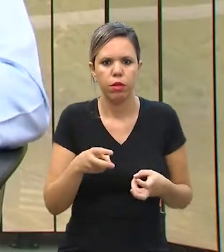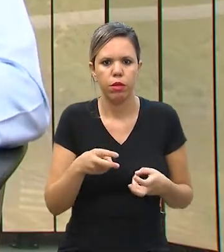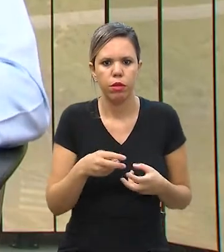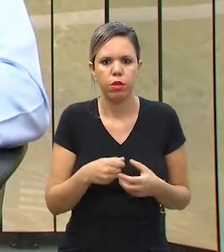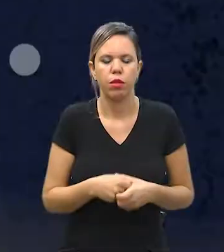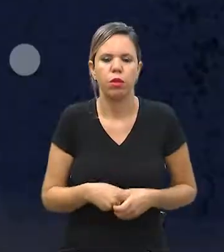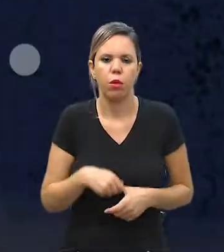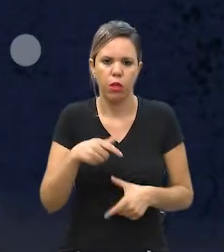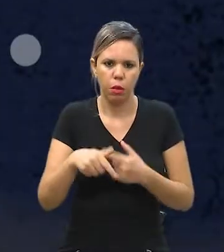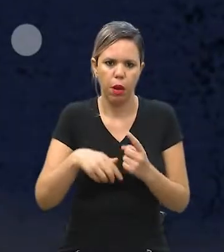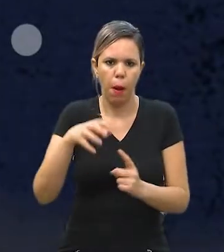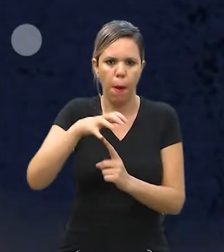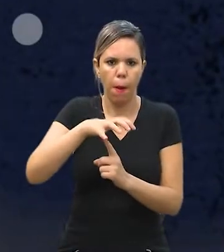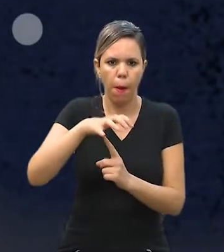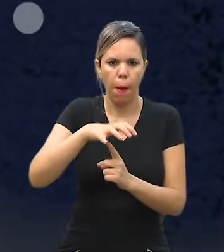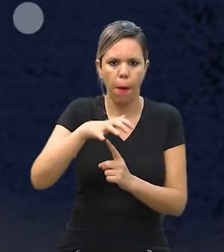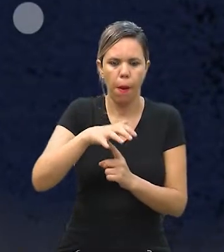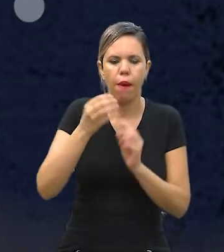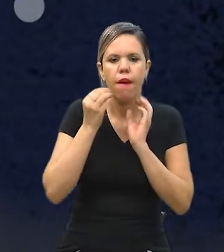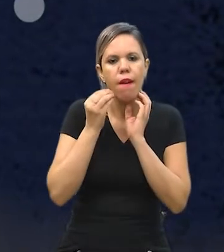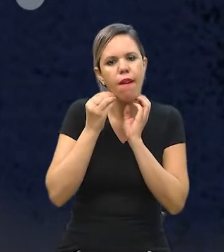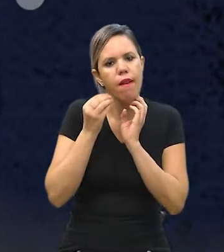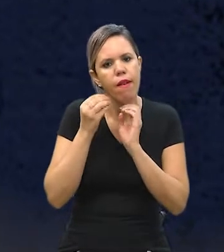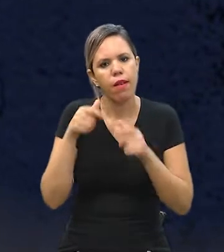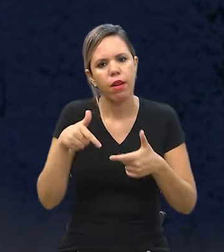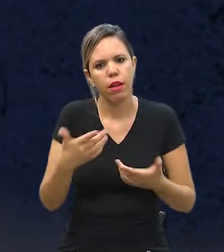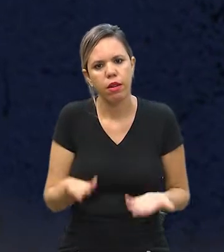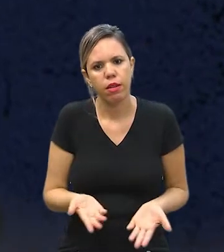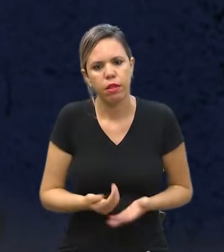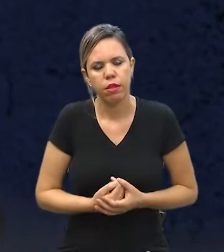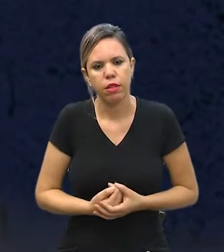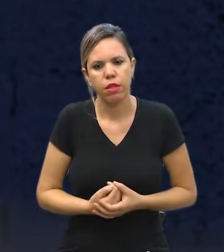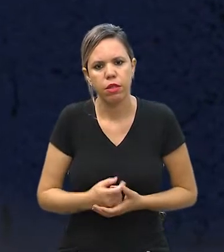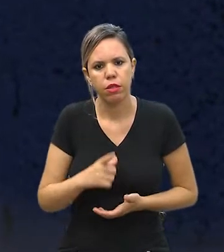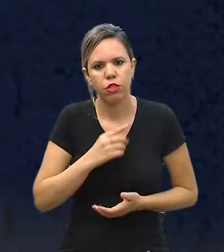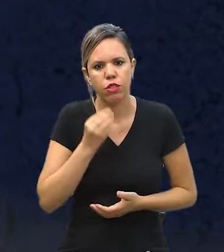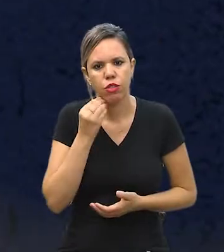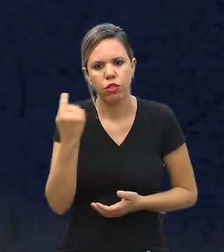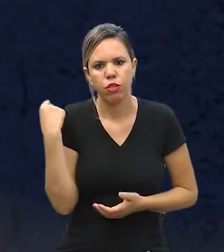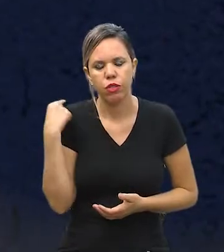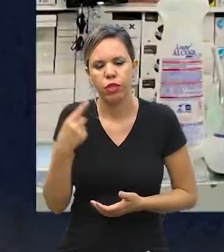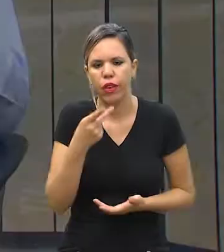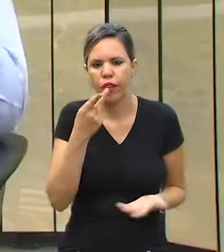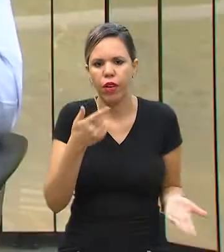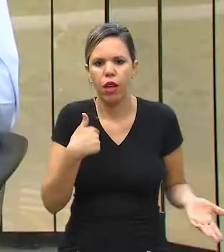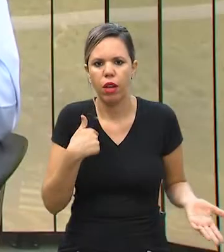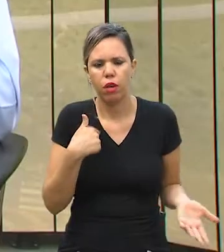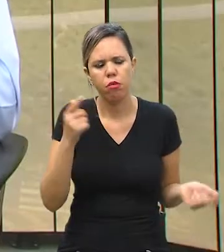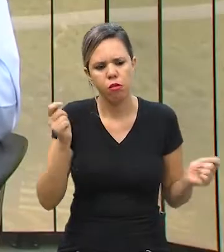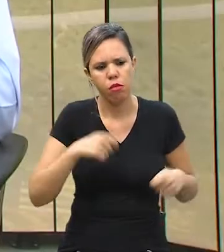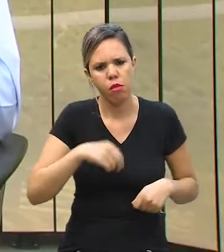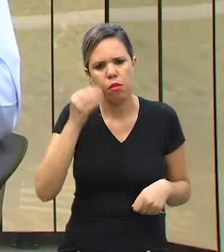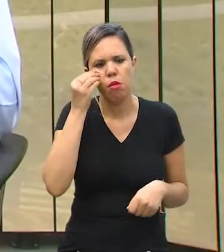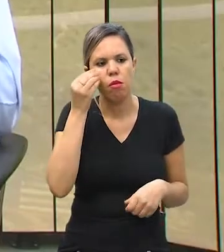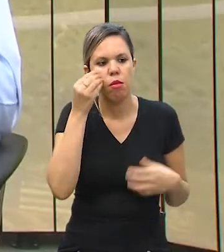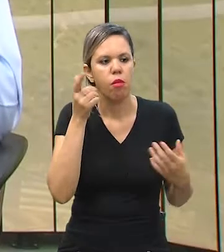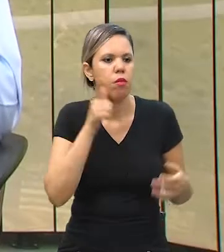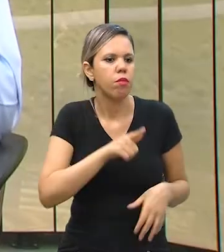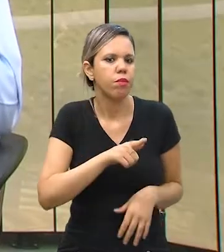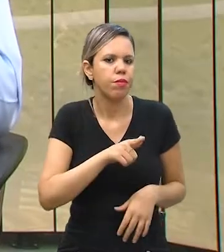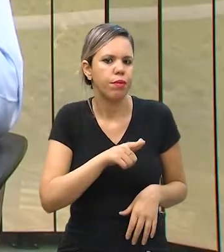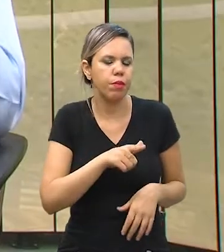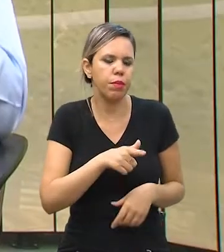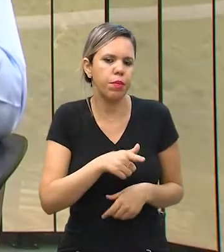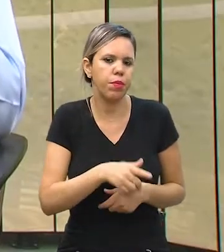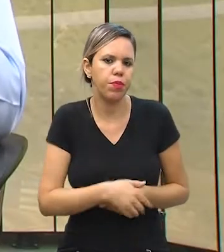do camelô, eu vi ali um lado meu ali que eu falei, cara, eu vou ver se eu consigo pelo